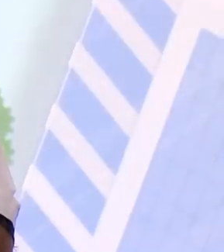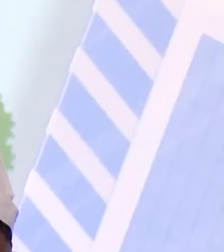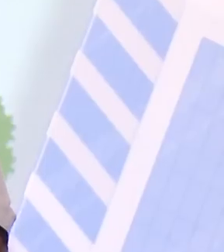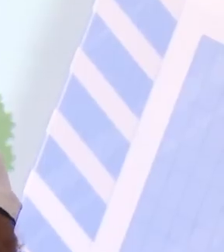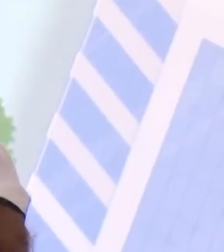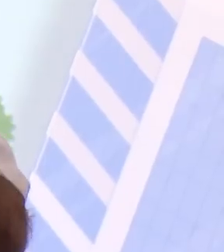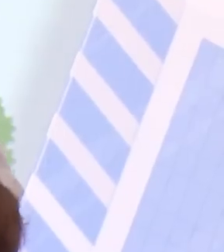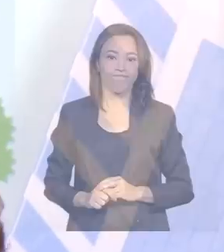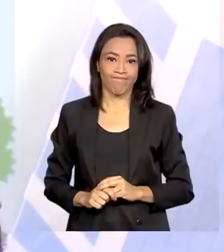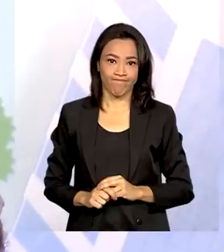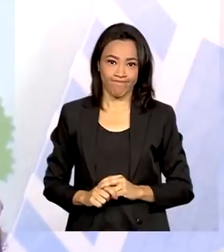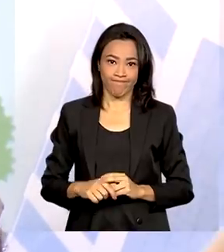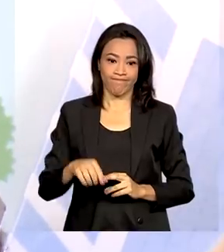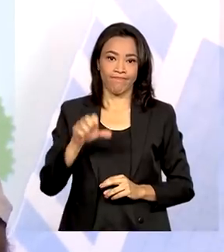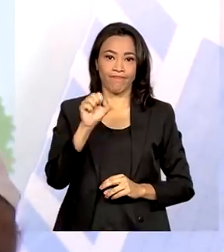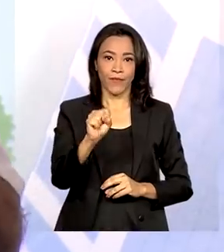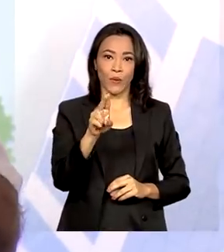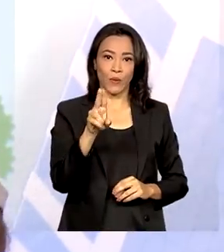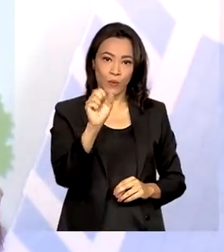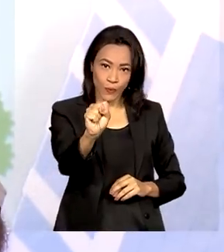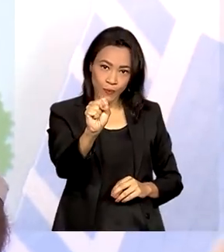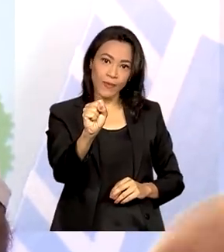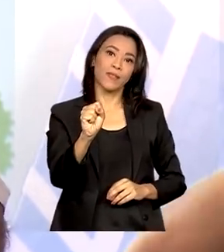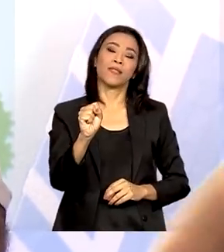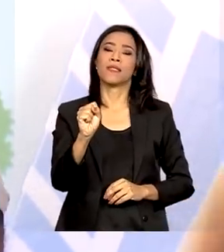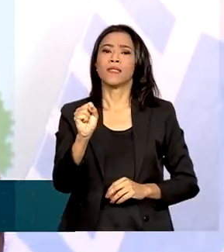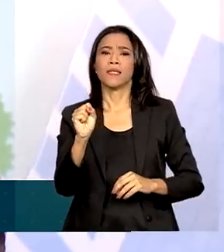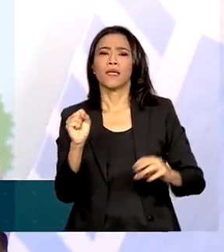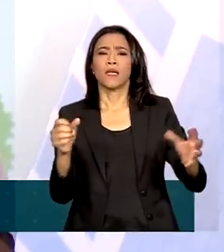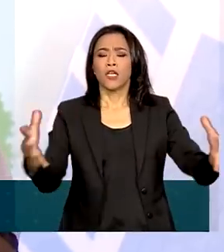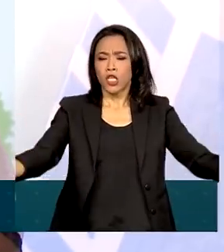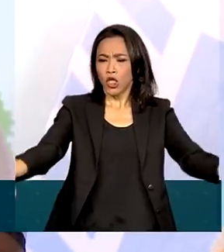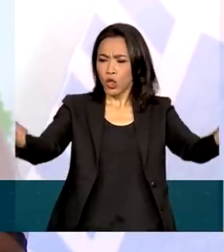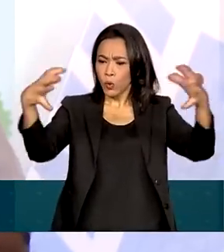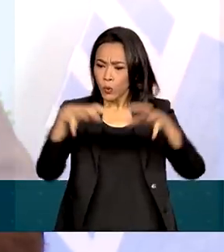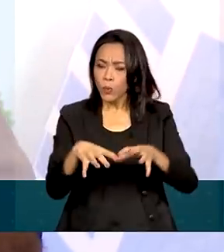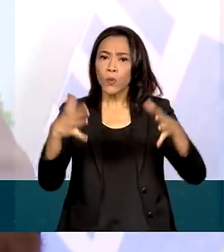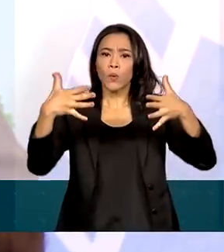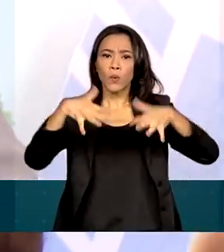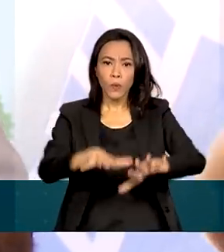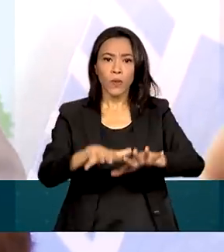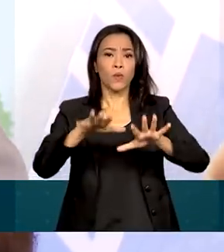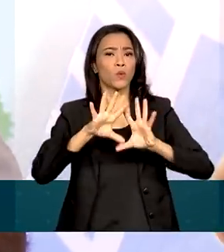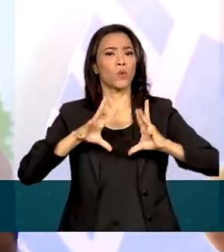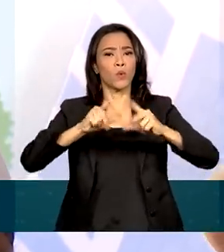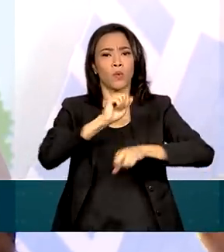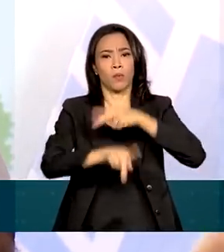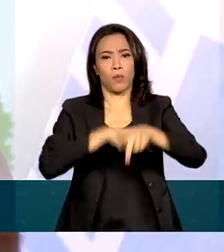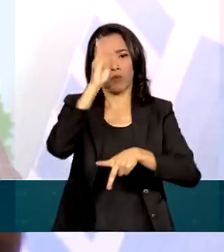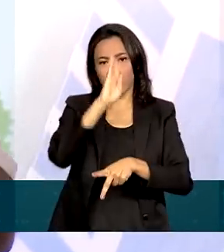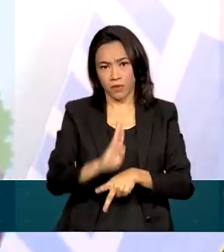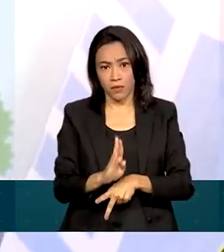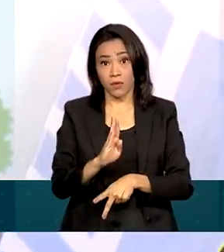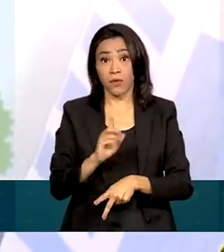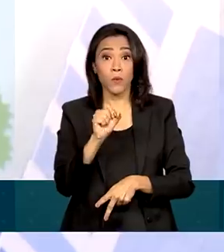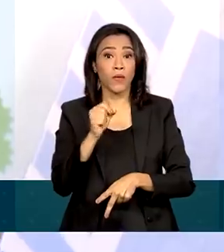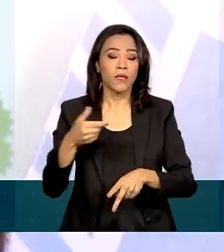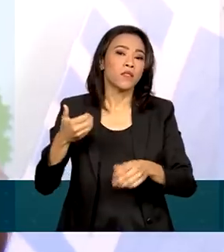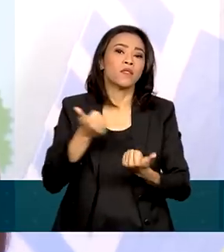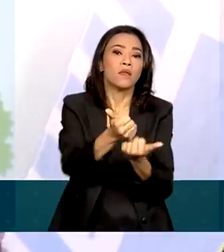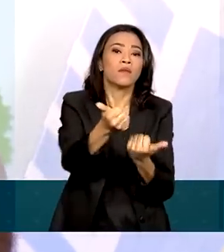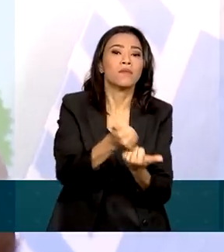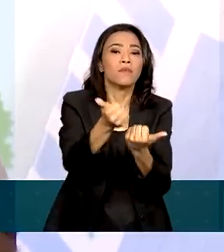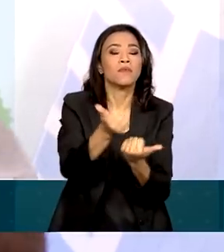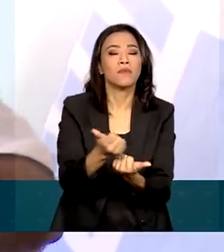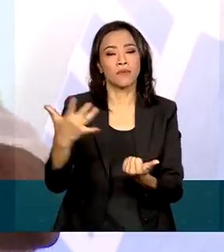O SUS incluiu todos os brasileiros, dentro de uma perspectiva de assistência